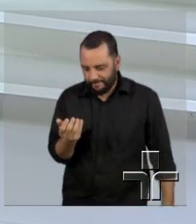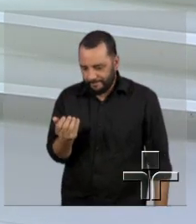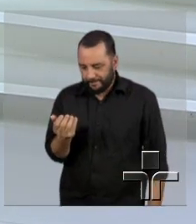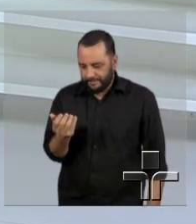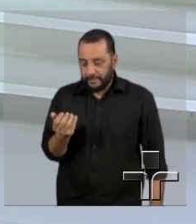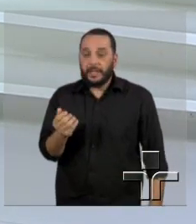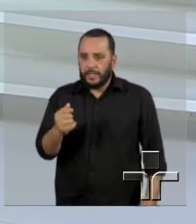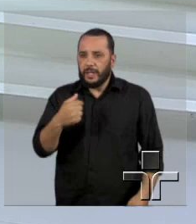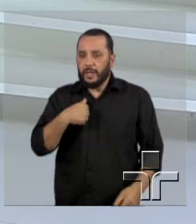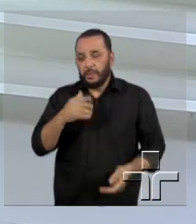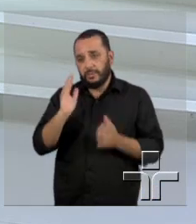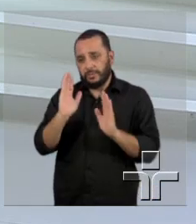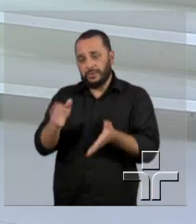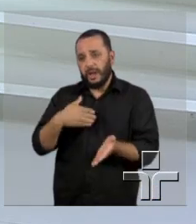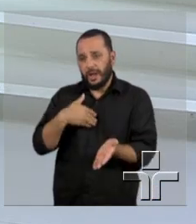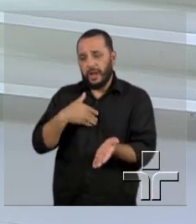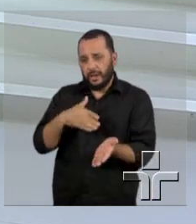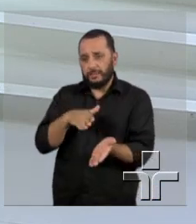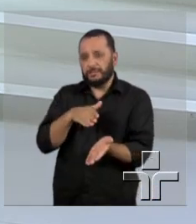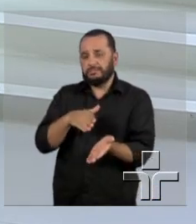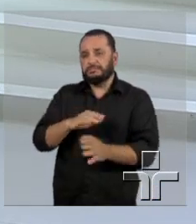Já publiquei isso sob forma de verso.